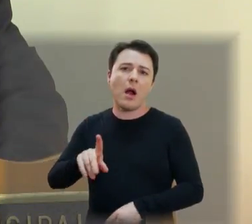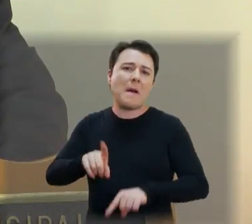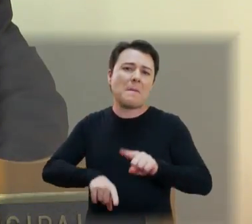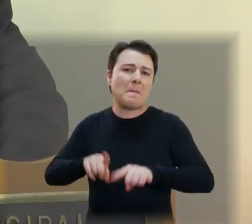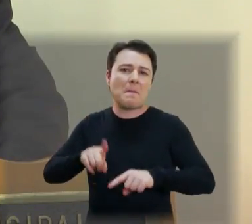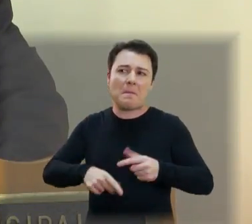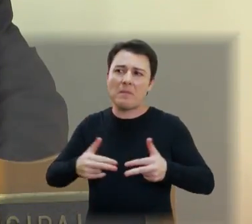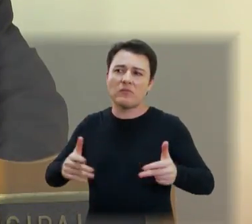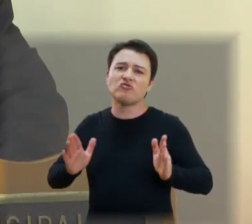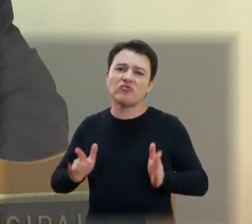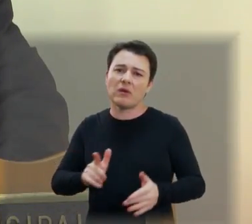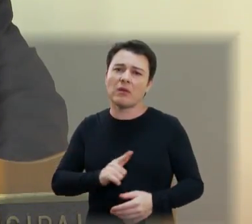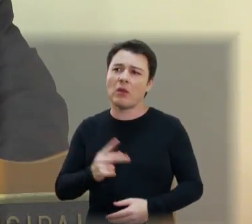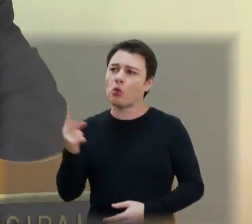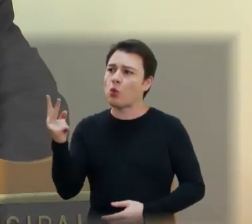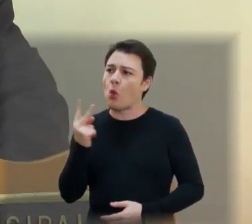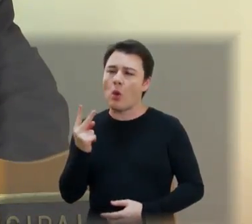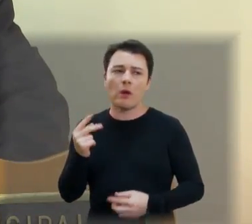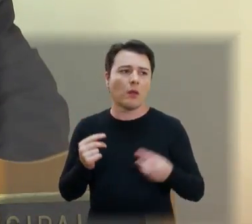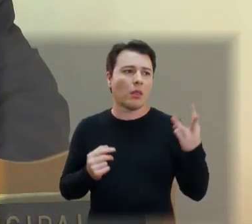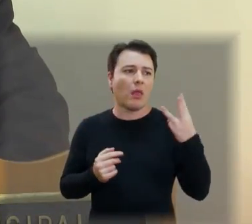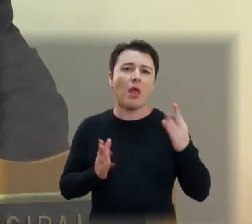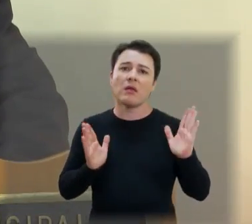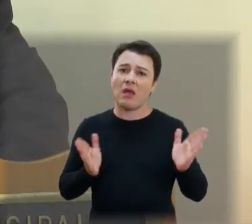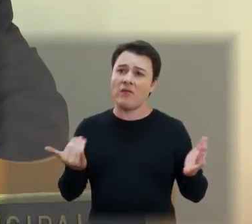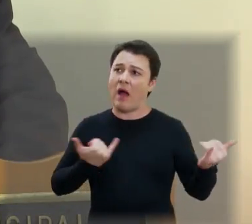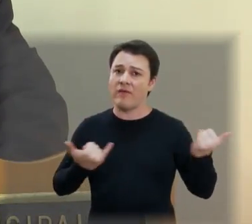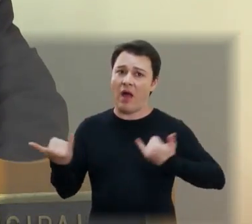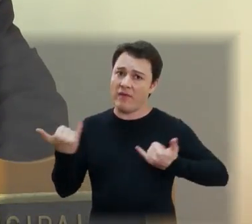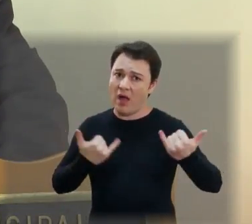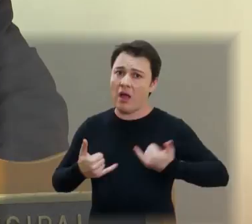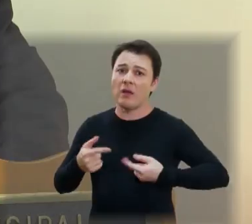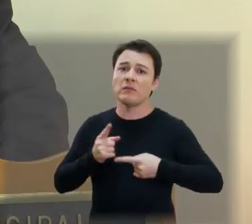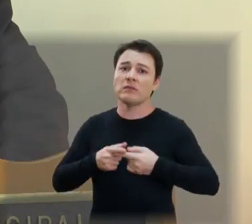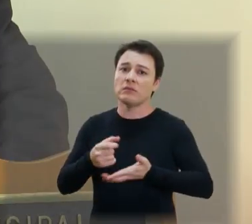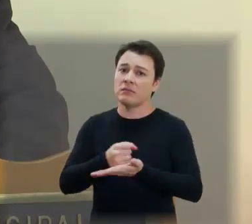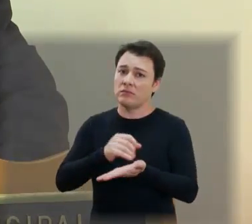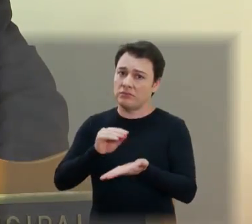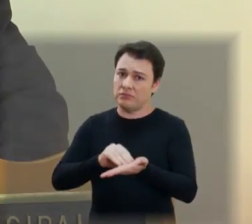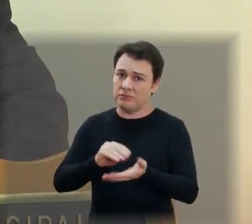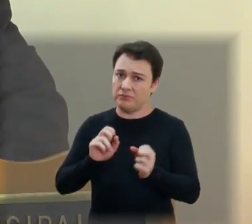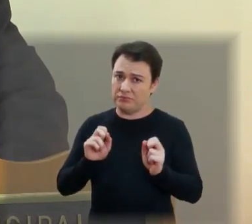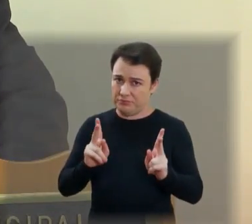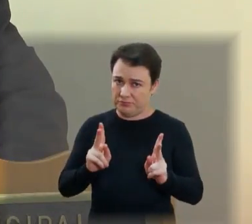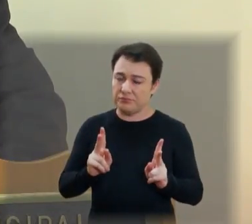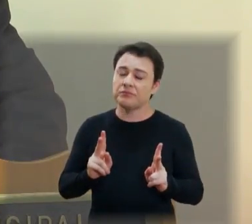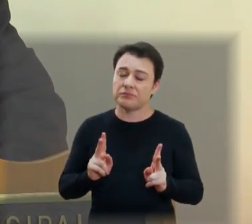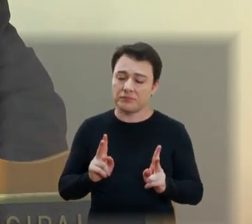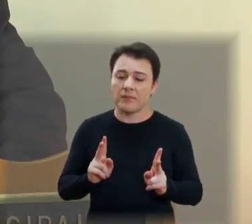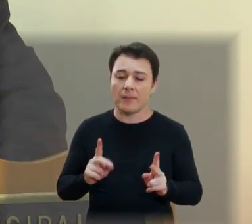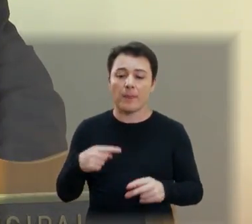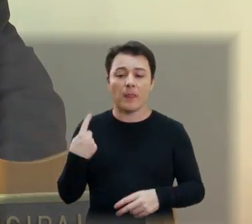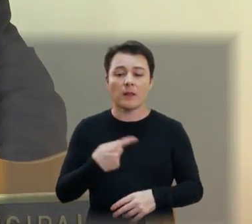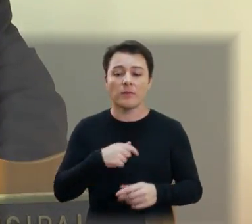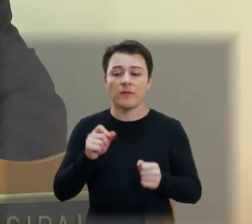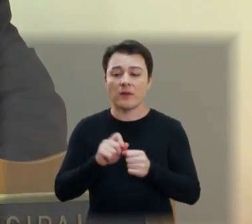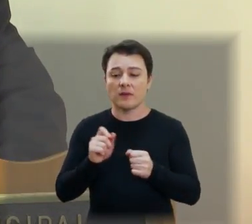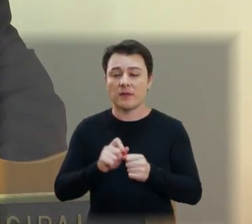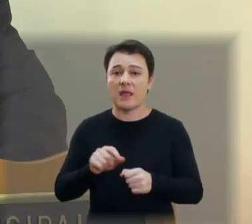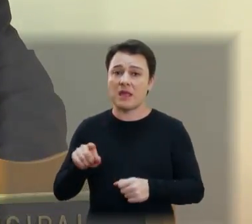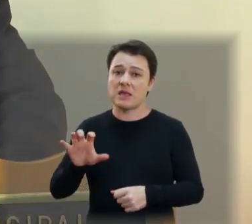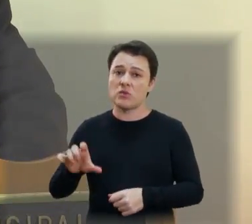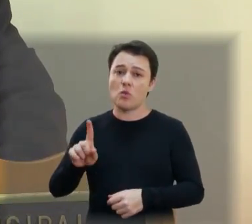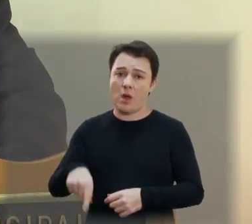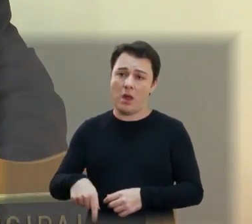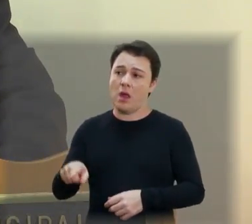uns 2 ou 3 já que já chegaram no meu conhecimento que está faltando. E o que nós podemos fazer é isso, é cobrar.